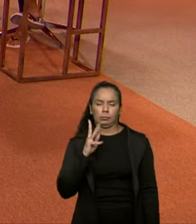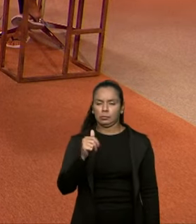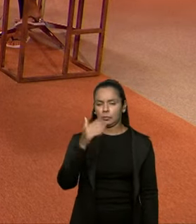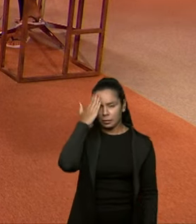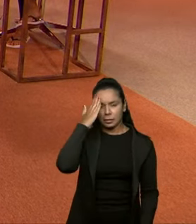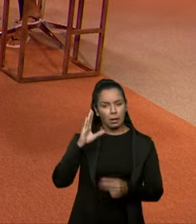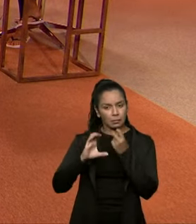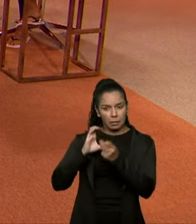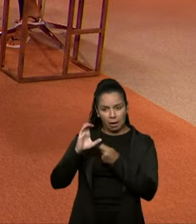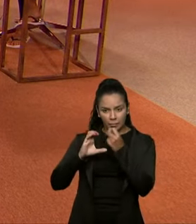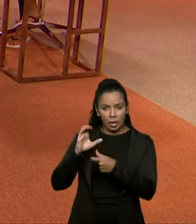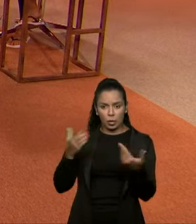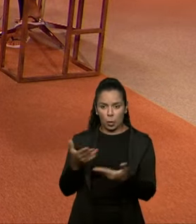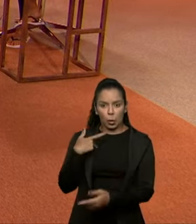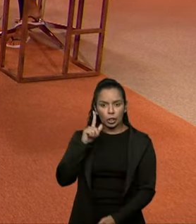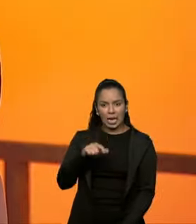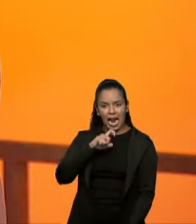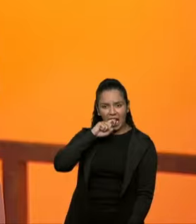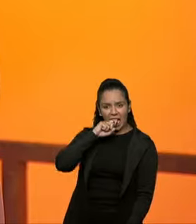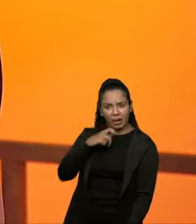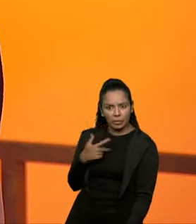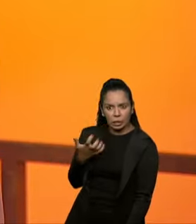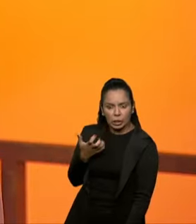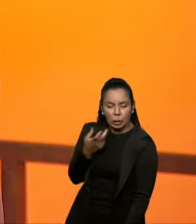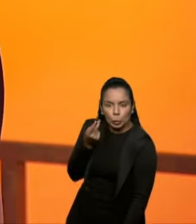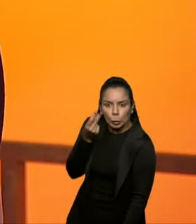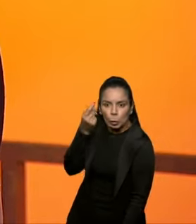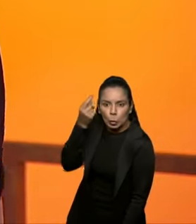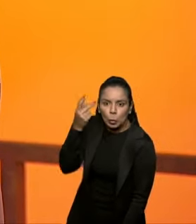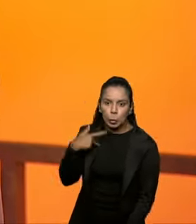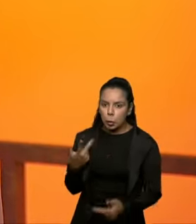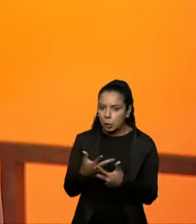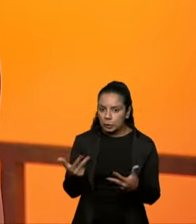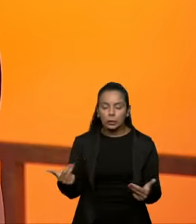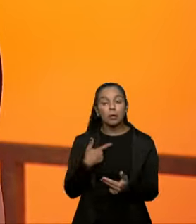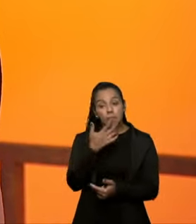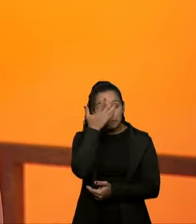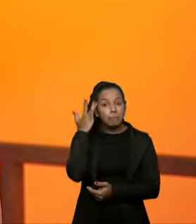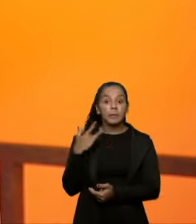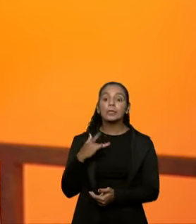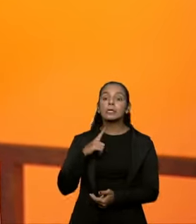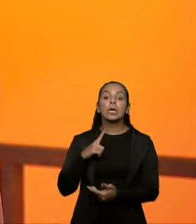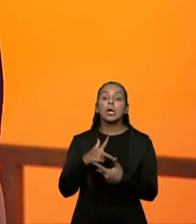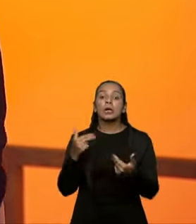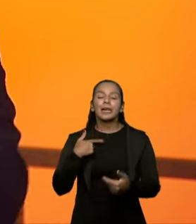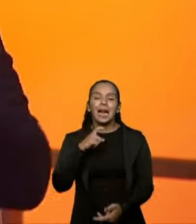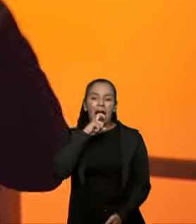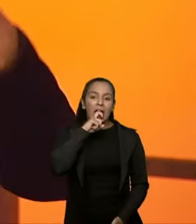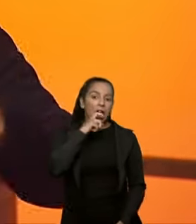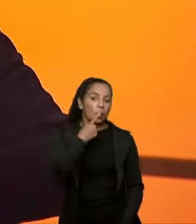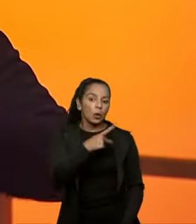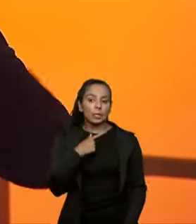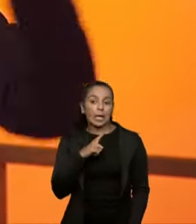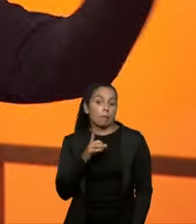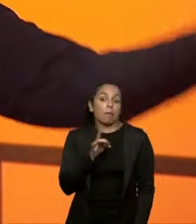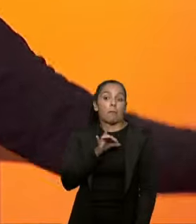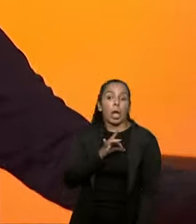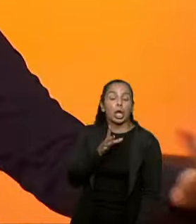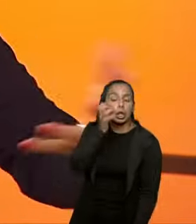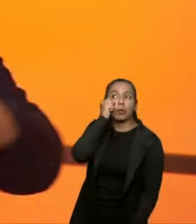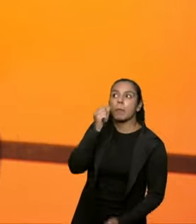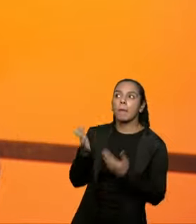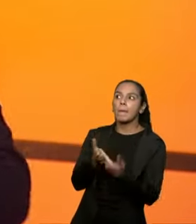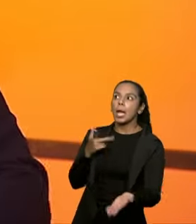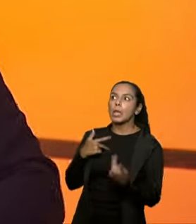capitalismo hoje é a inveja, não é a ganância. As pessoas não estão querendo dinheiro por causa de... Né? As pessoas estão... Então tem a coisa da inveja do outro, você tem medo de dormir, que vai perder seu